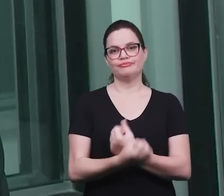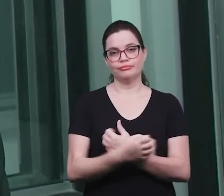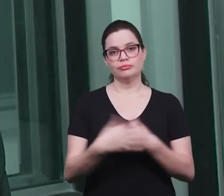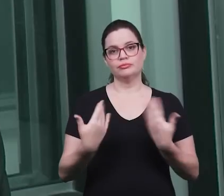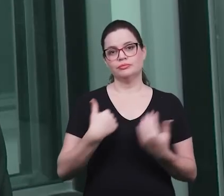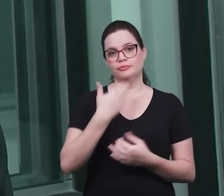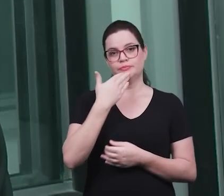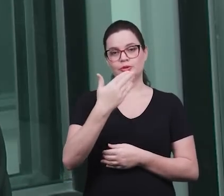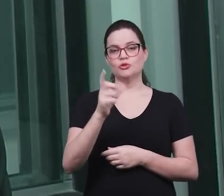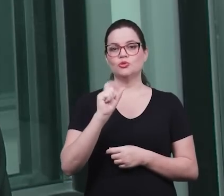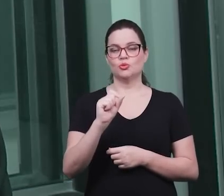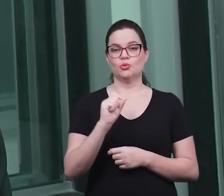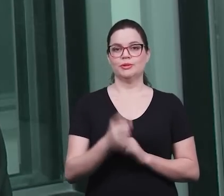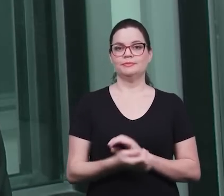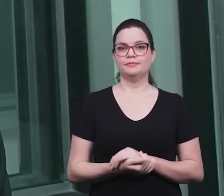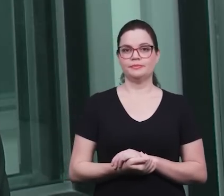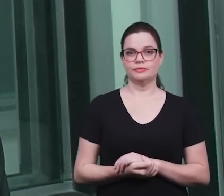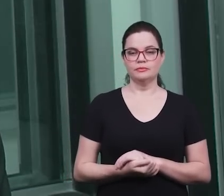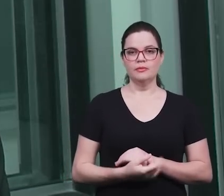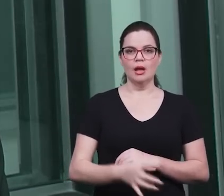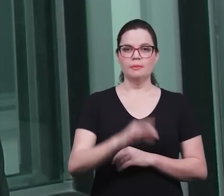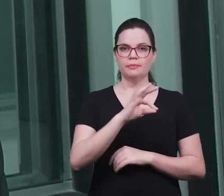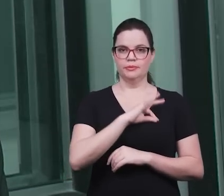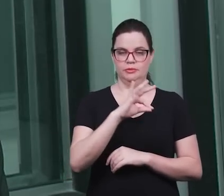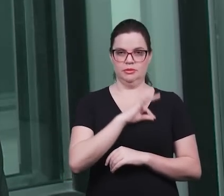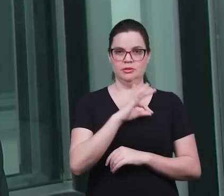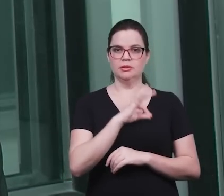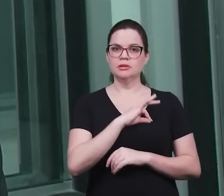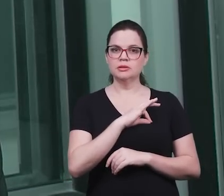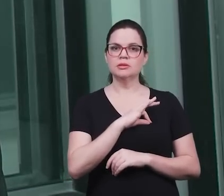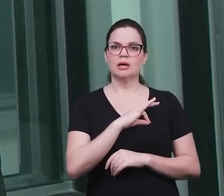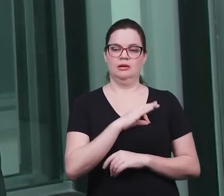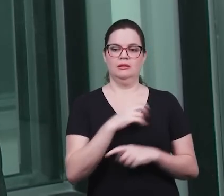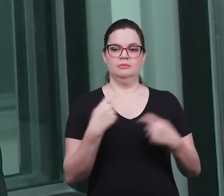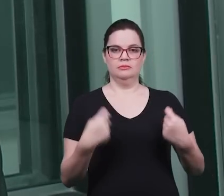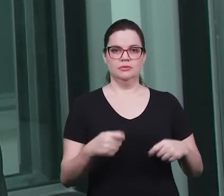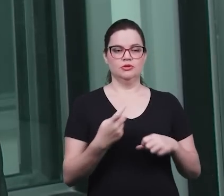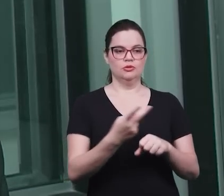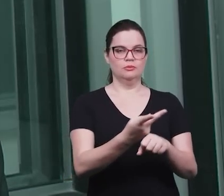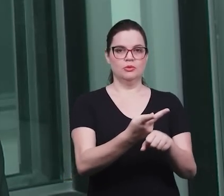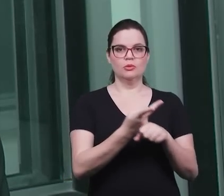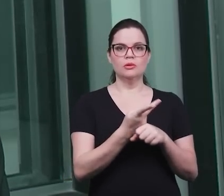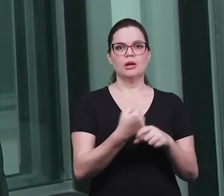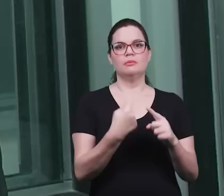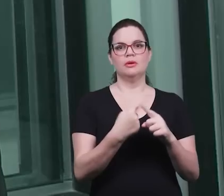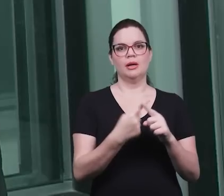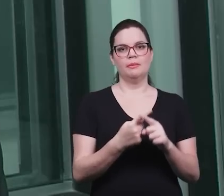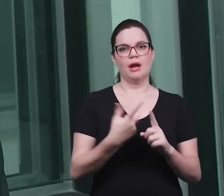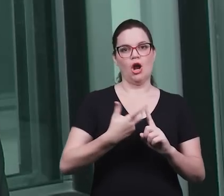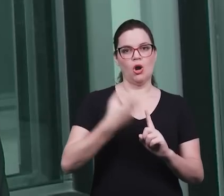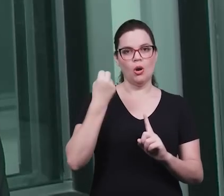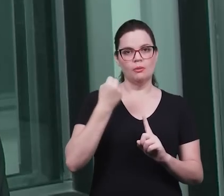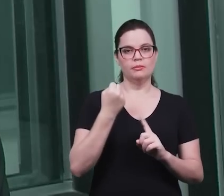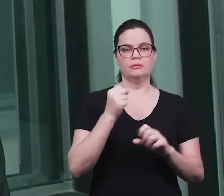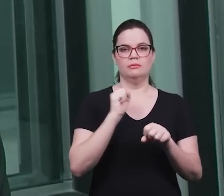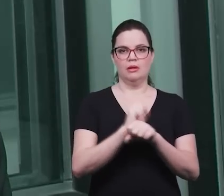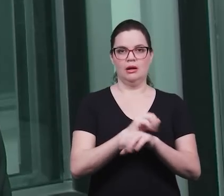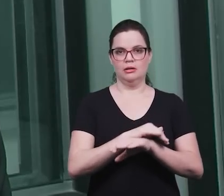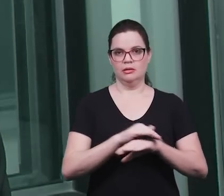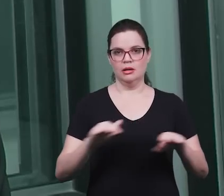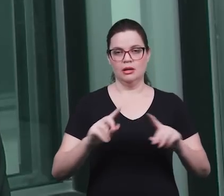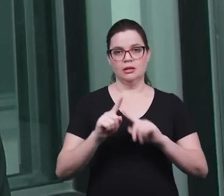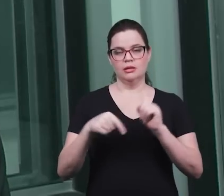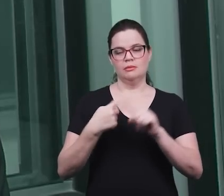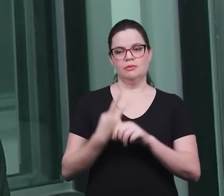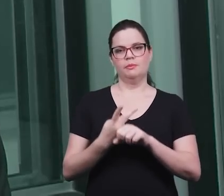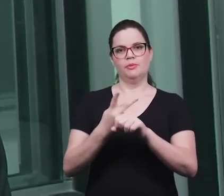para suspender, primeiro, cortar os efeitos desse golpe, né? E depois ir atrás dos culpados.